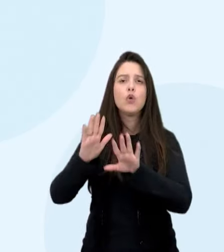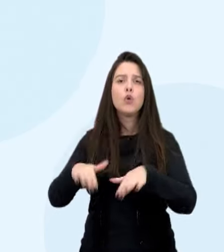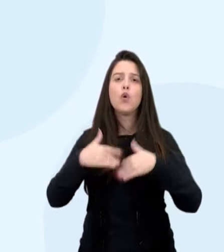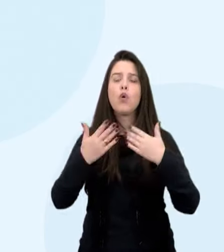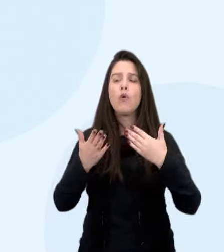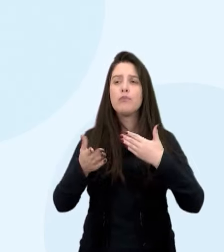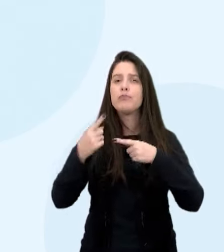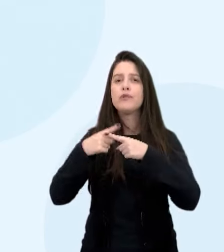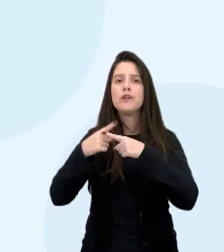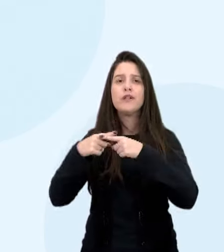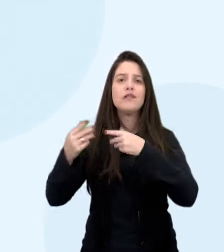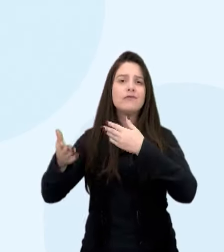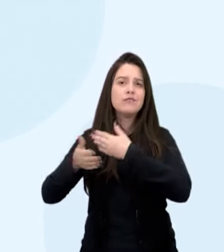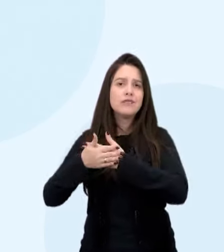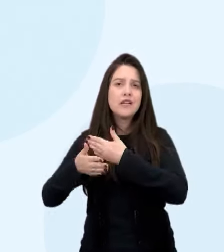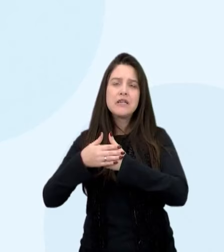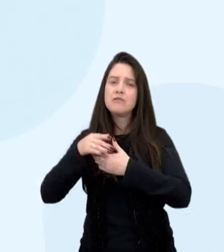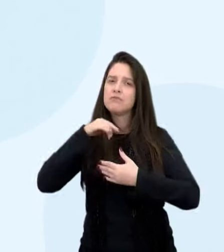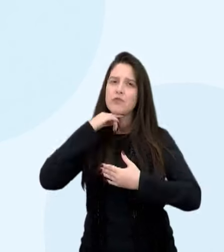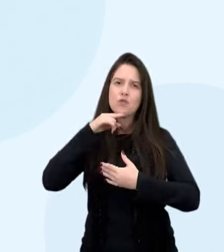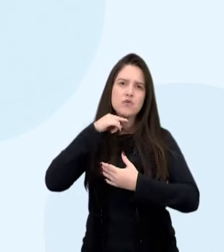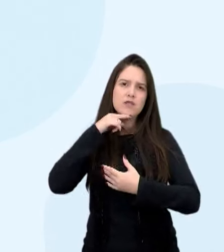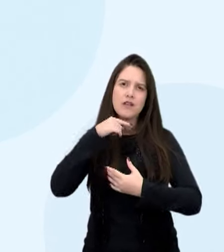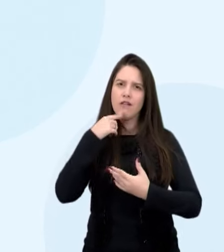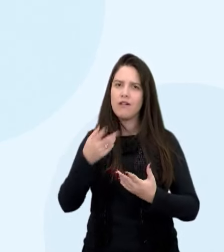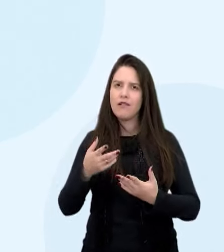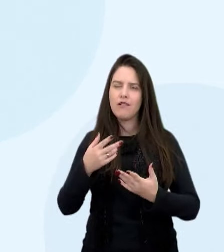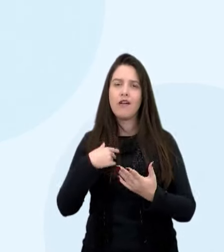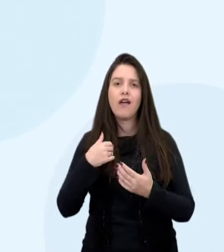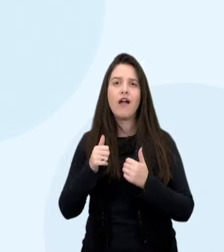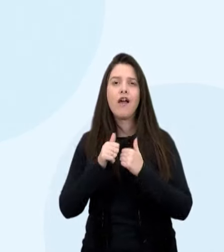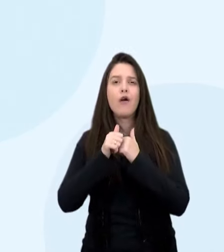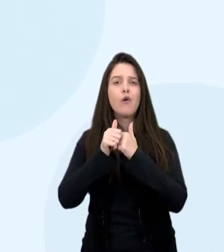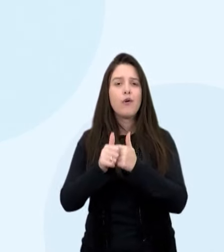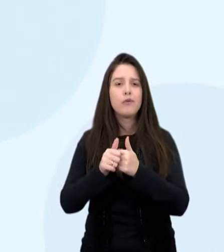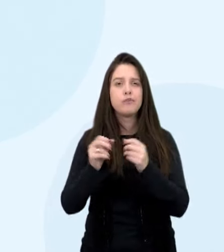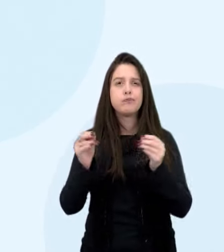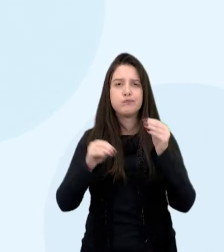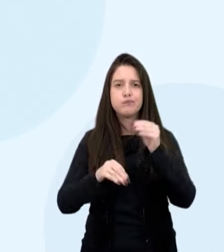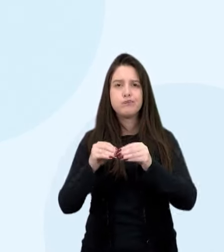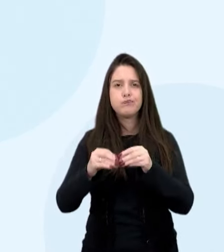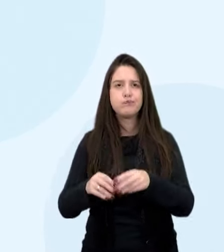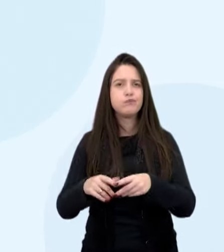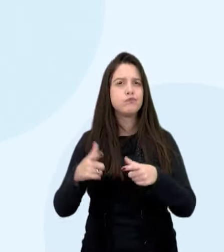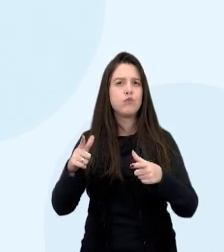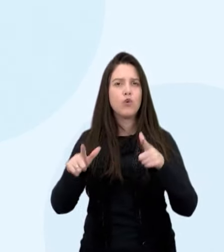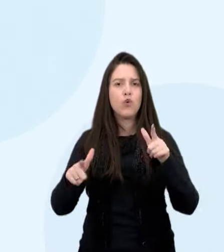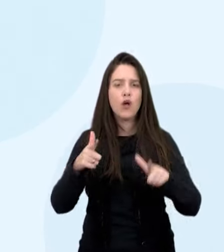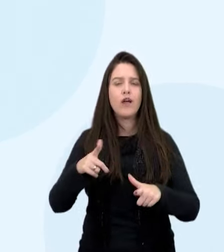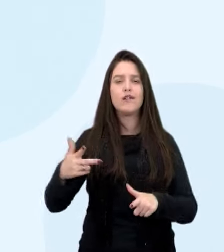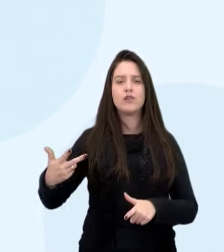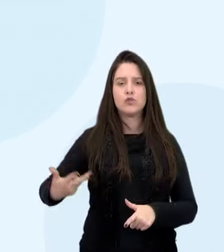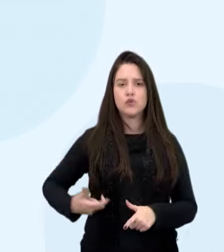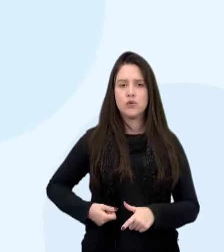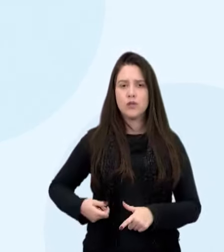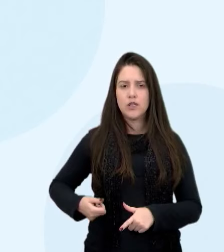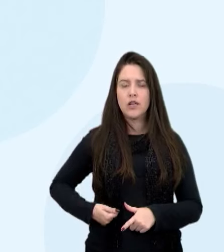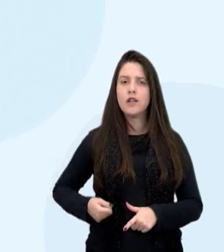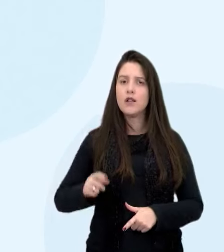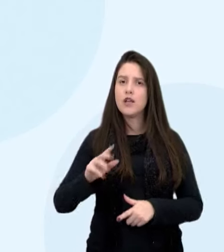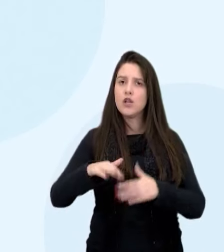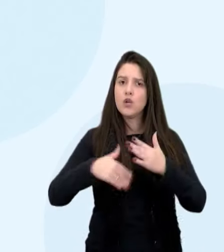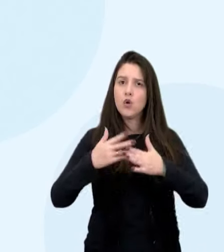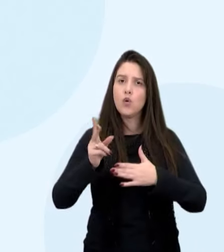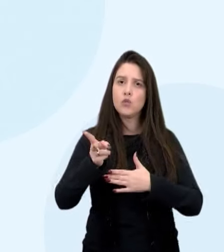fechado, né, então ele não consegue acoplar ali ao hormônio insulina. Em